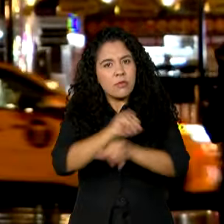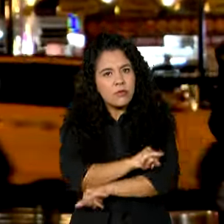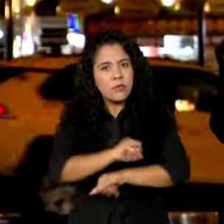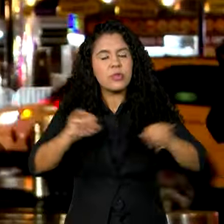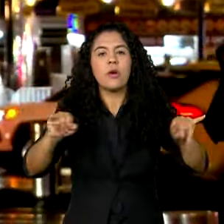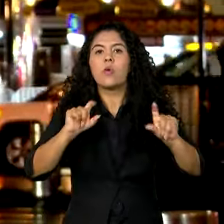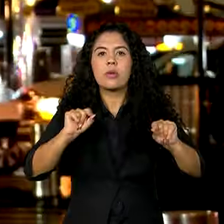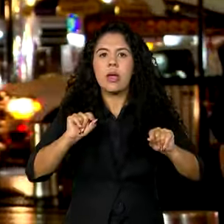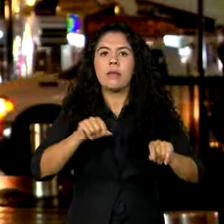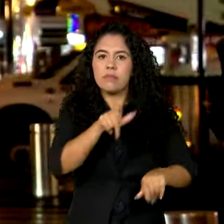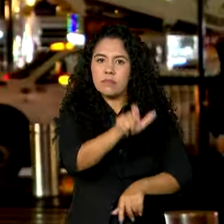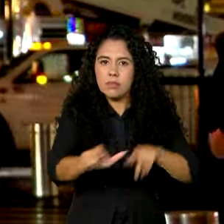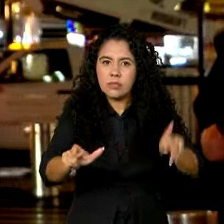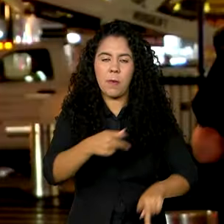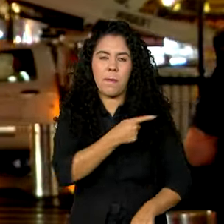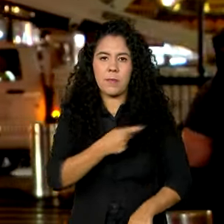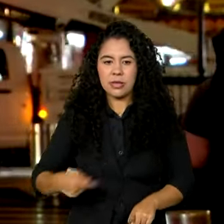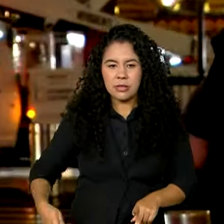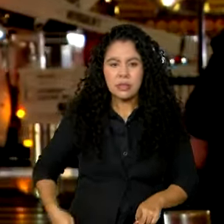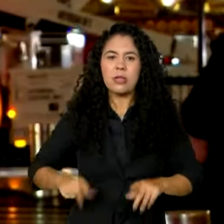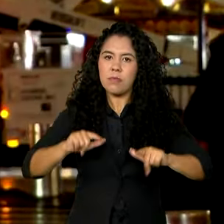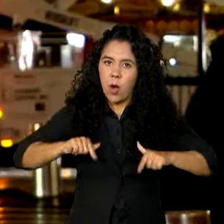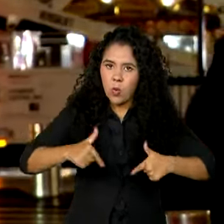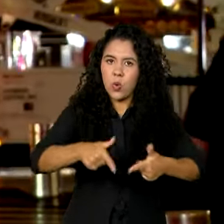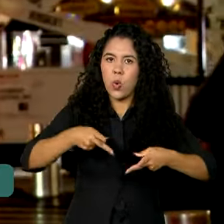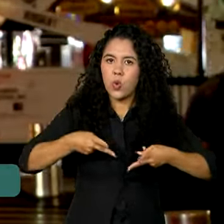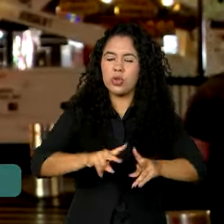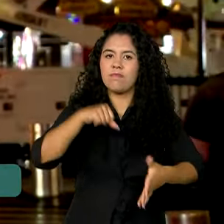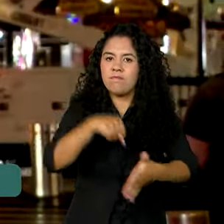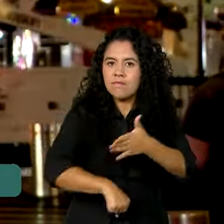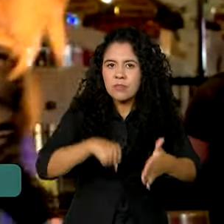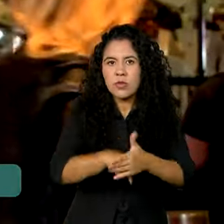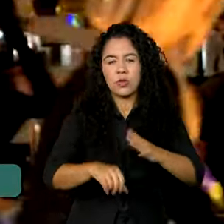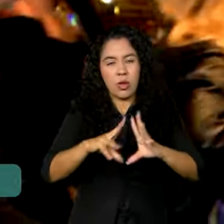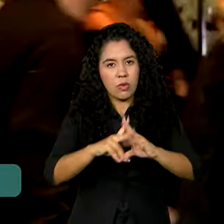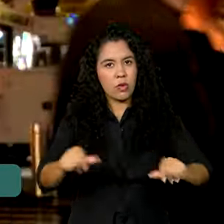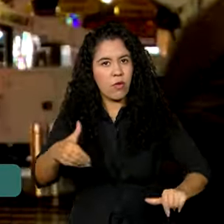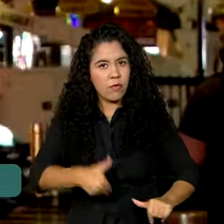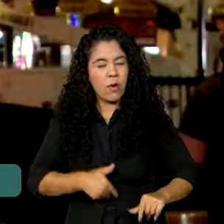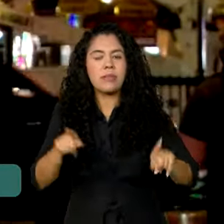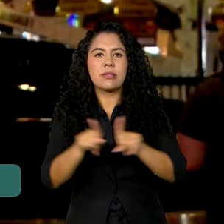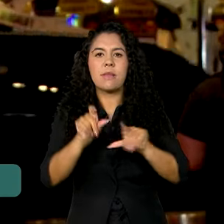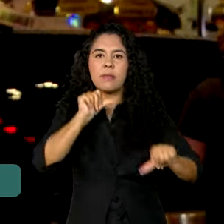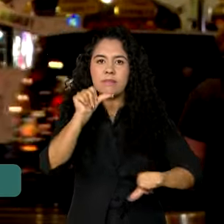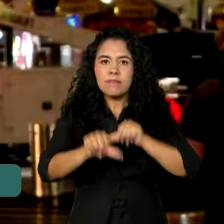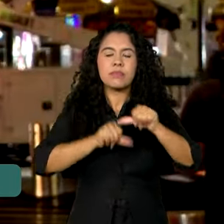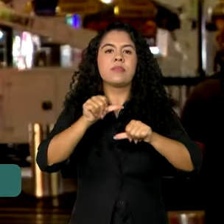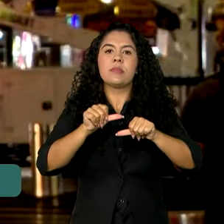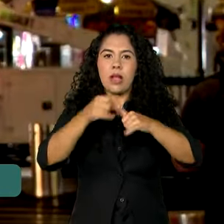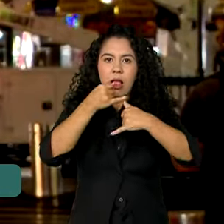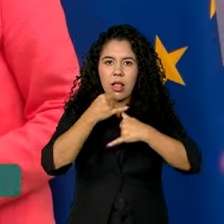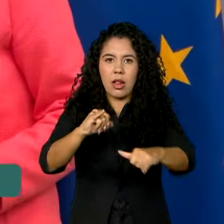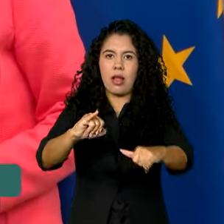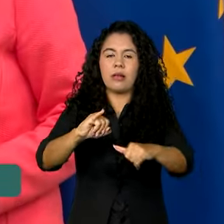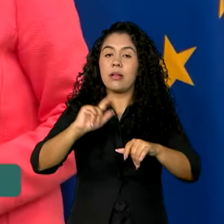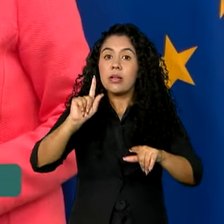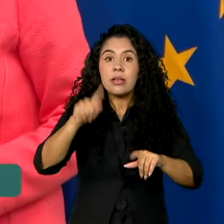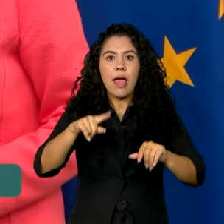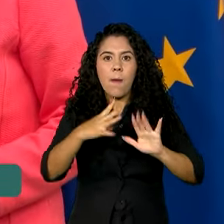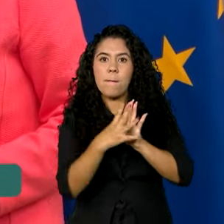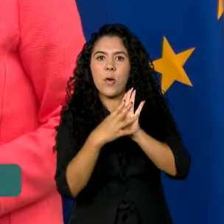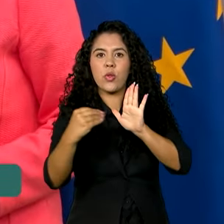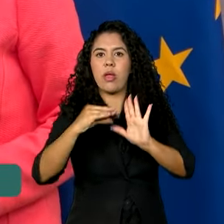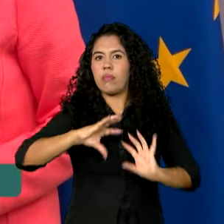a fome e para promover uma transição energética sustentável, áreas em que o Brasil se tornou exemplo mundial. A